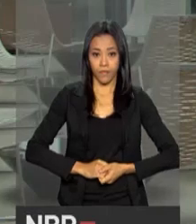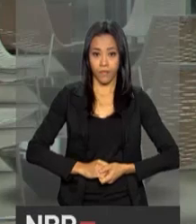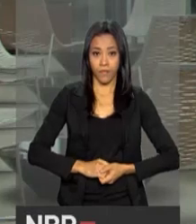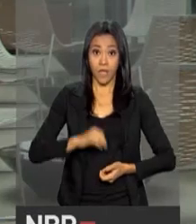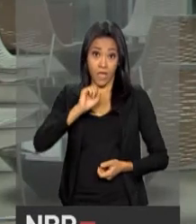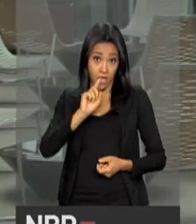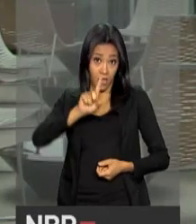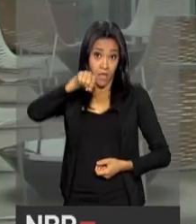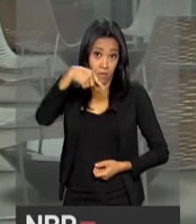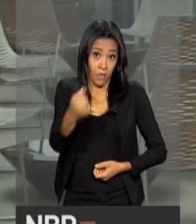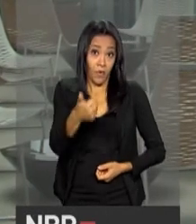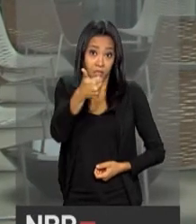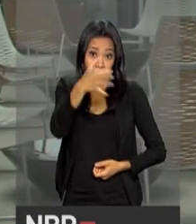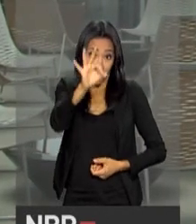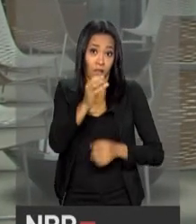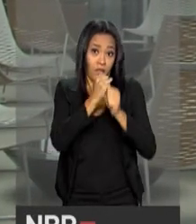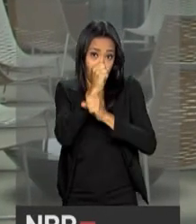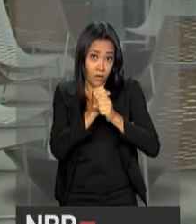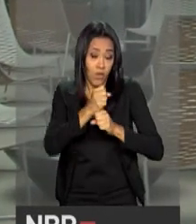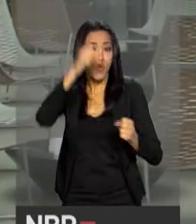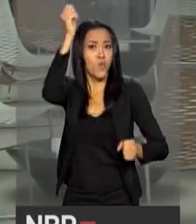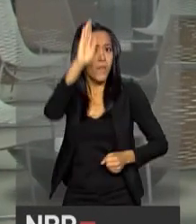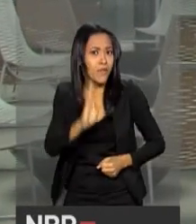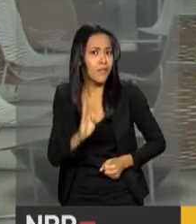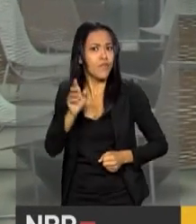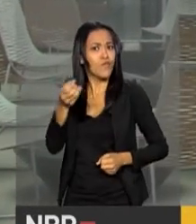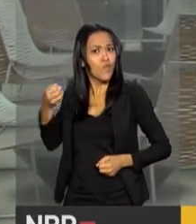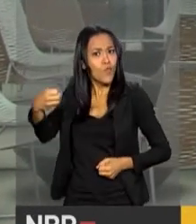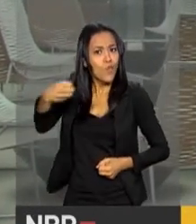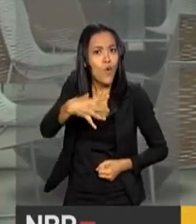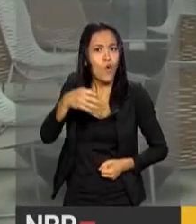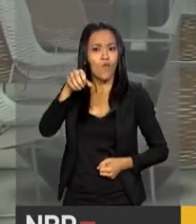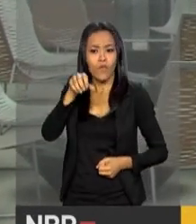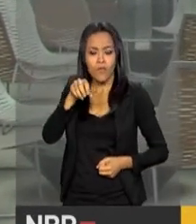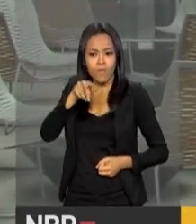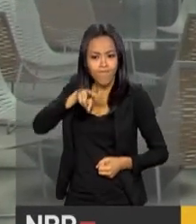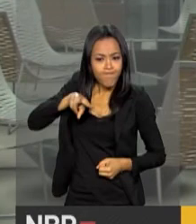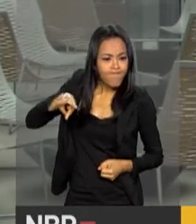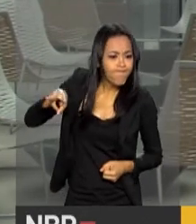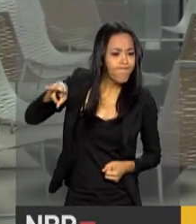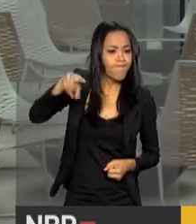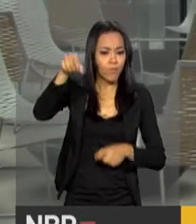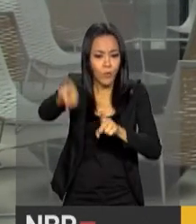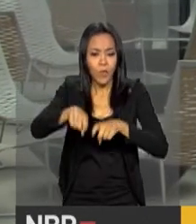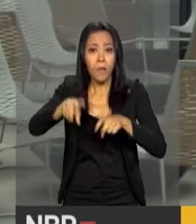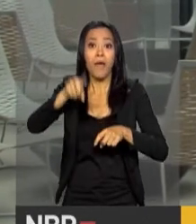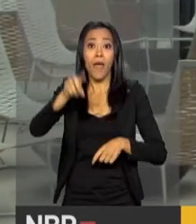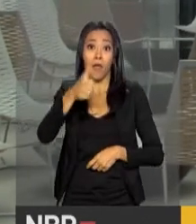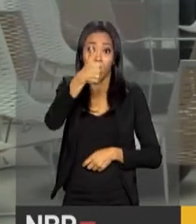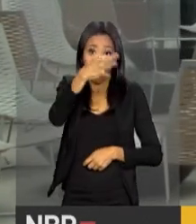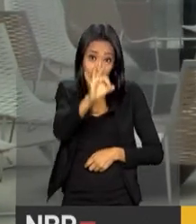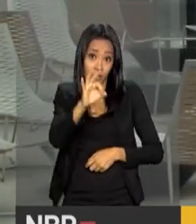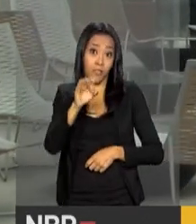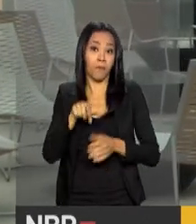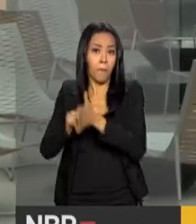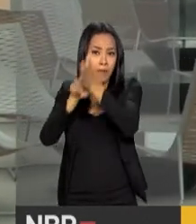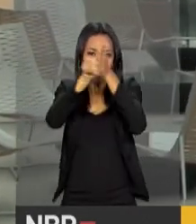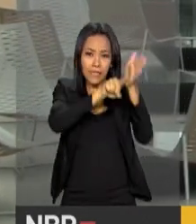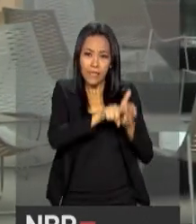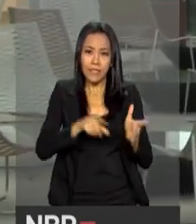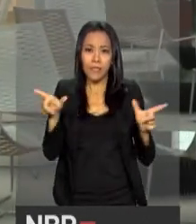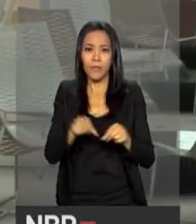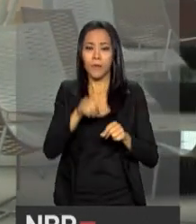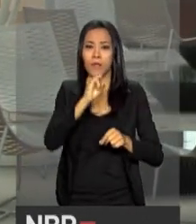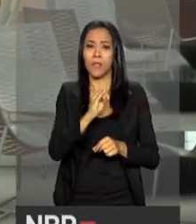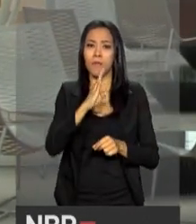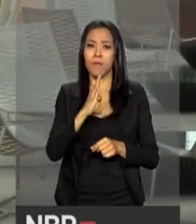depois de uma década o brasil passa por um novo raio x do campo é o décimo censo agropecuário do ibge que delegou